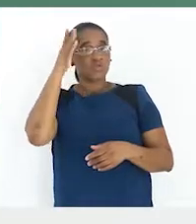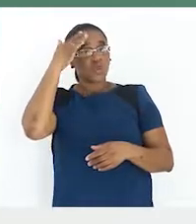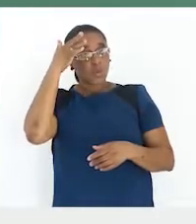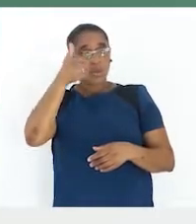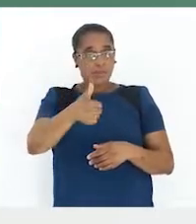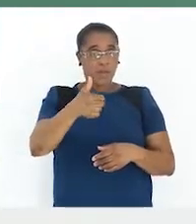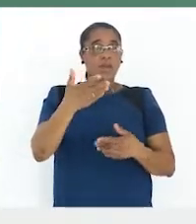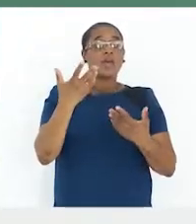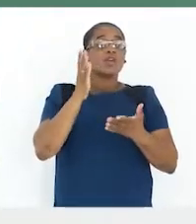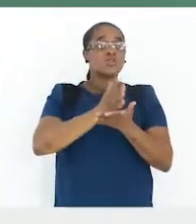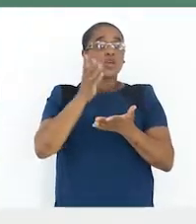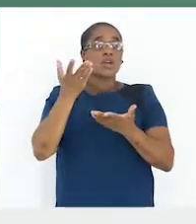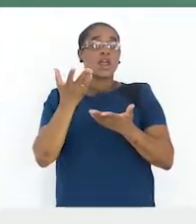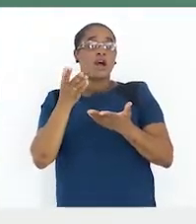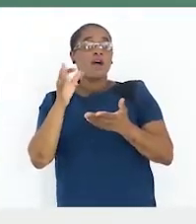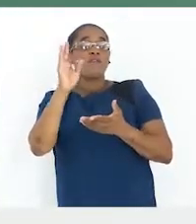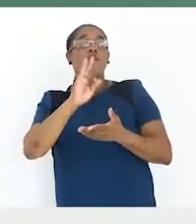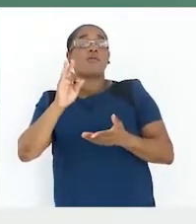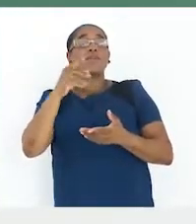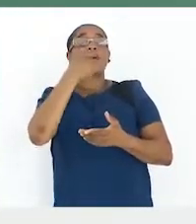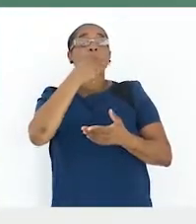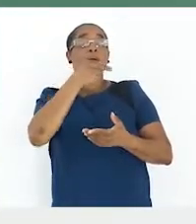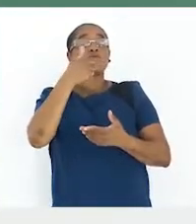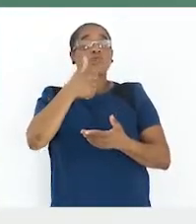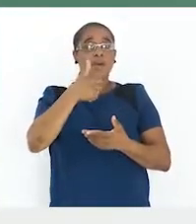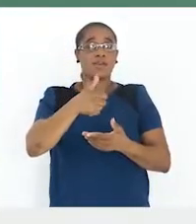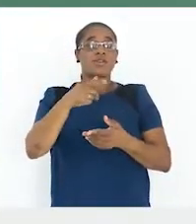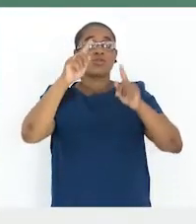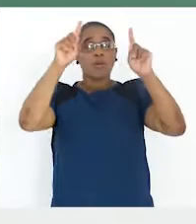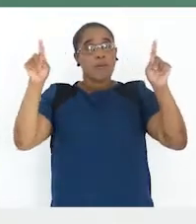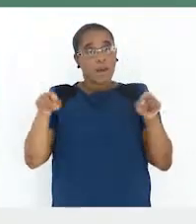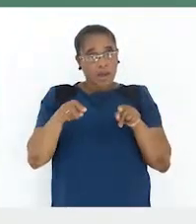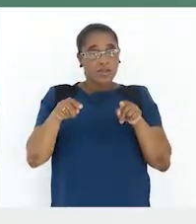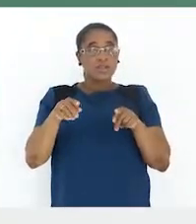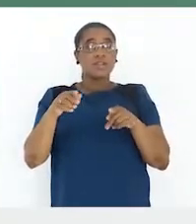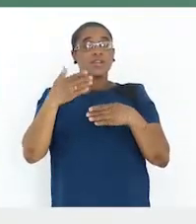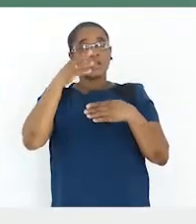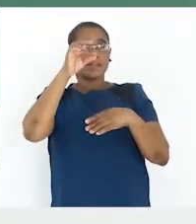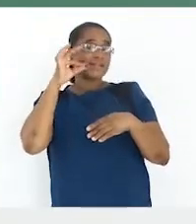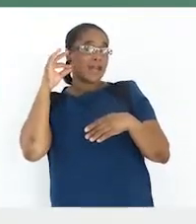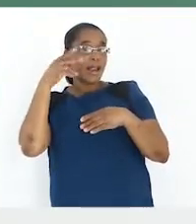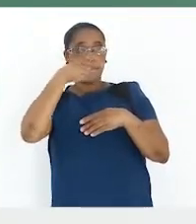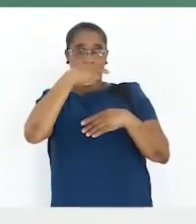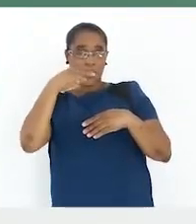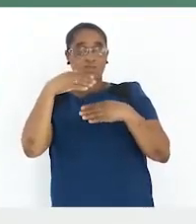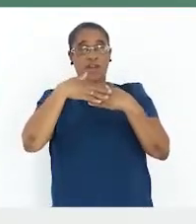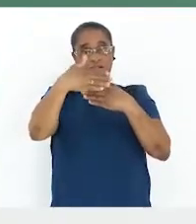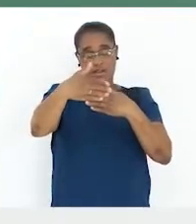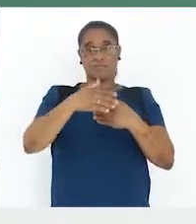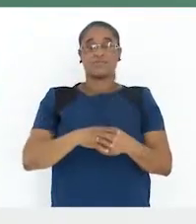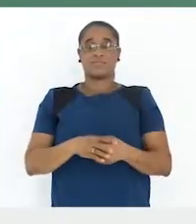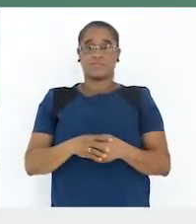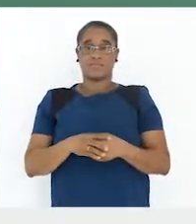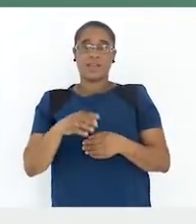diz menos b. O que é que eu faço? Ponho um parênteses e ponho o sinal menos. Mais ou